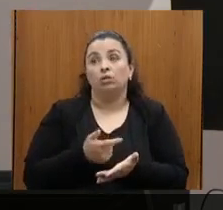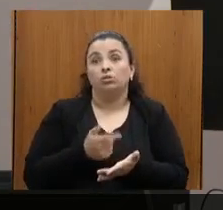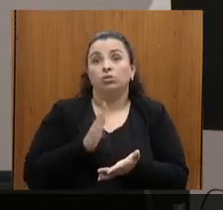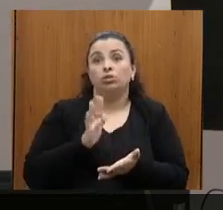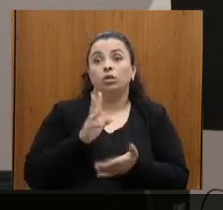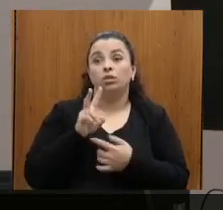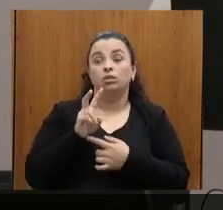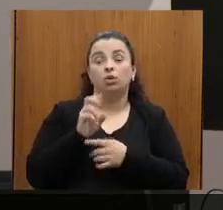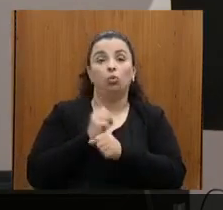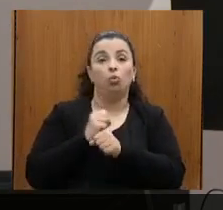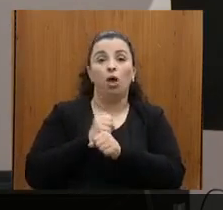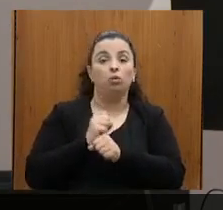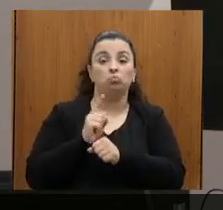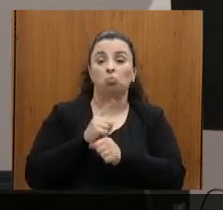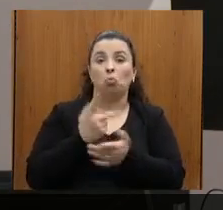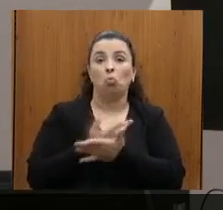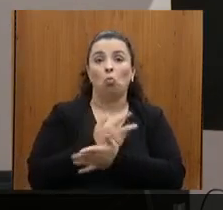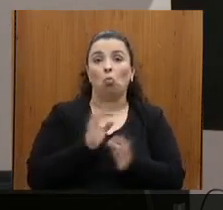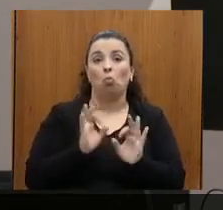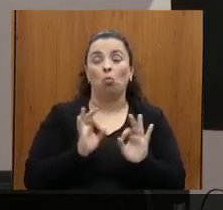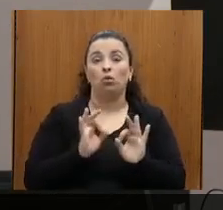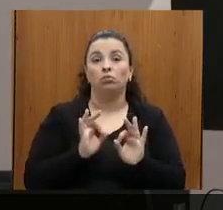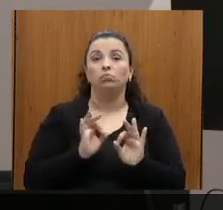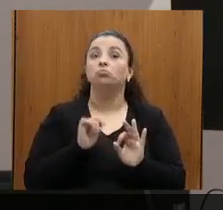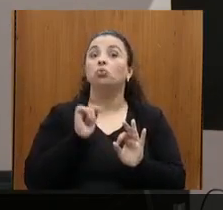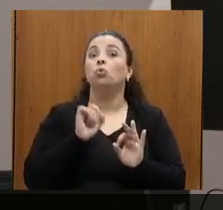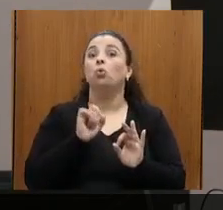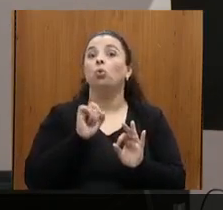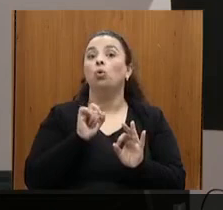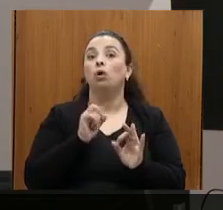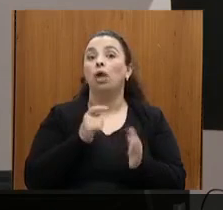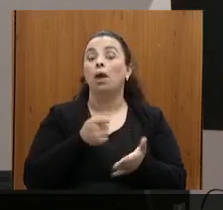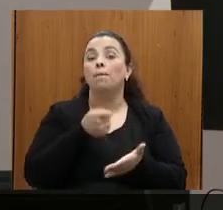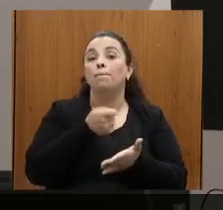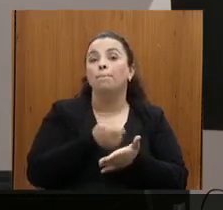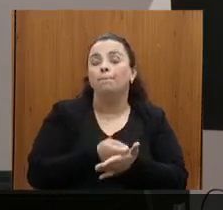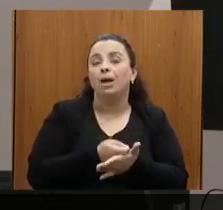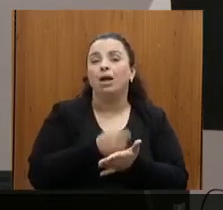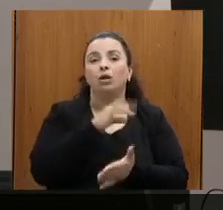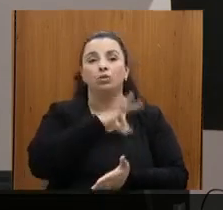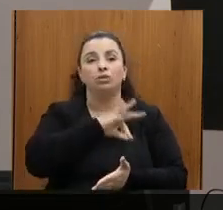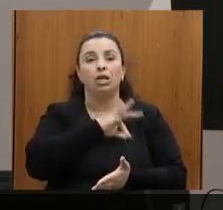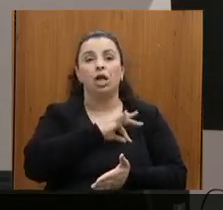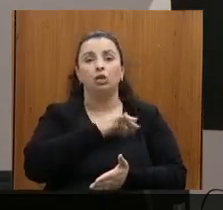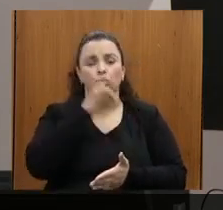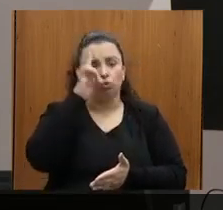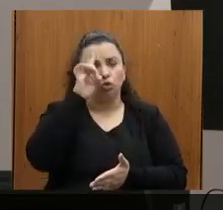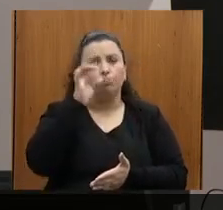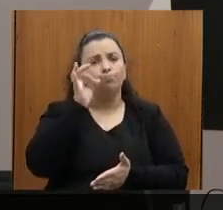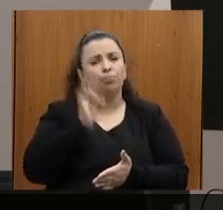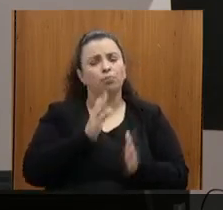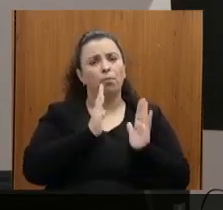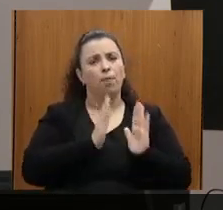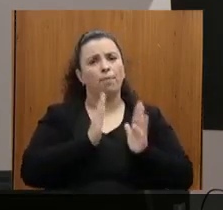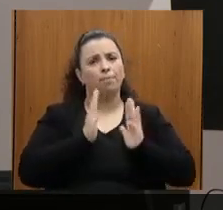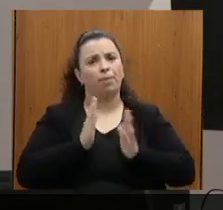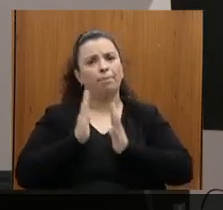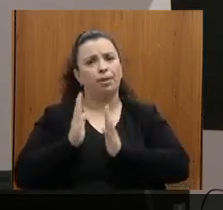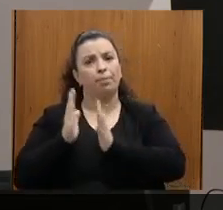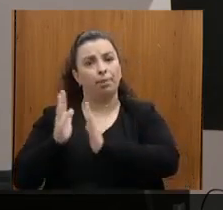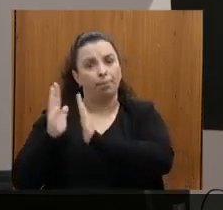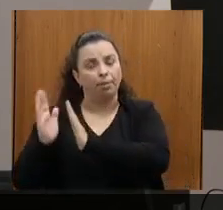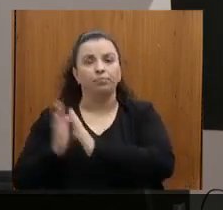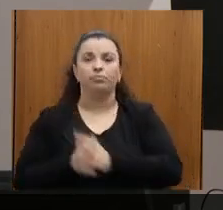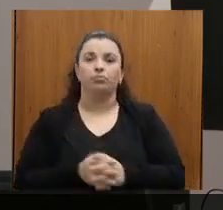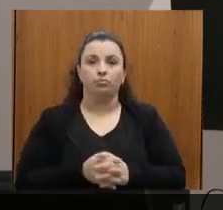cinco anos, pagar o salário do servidor em dia. O servidor poder contar de que